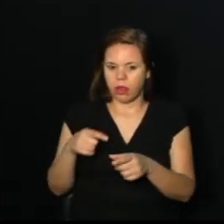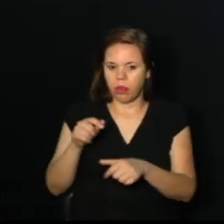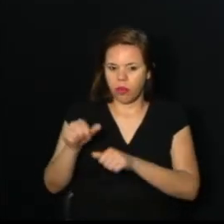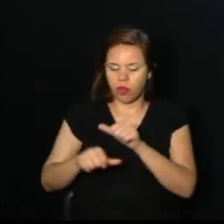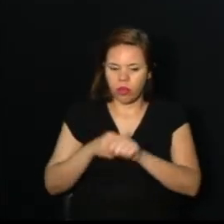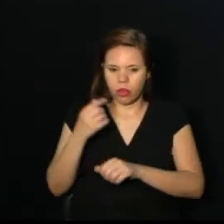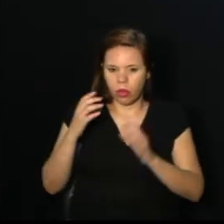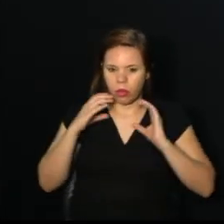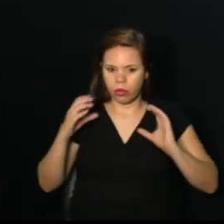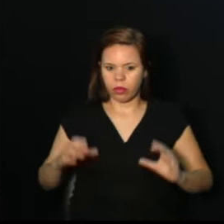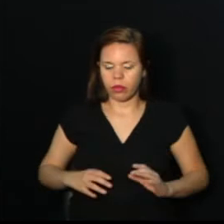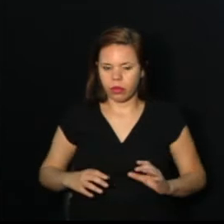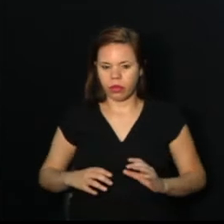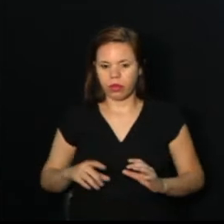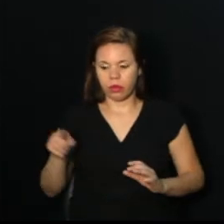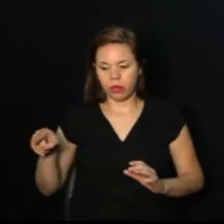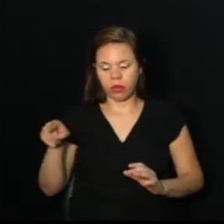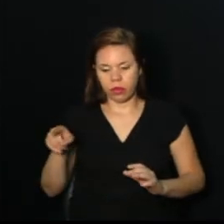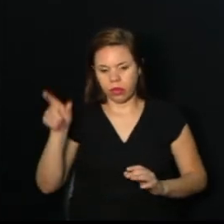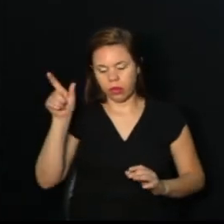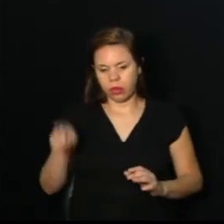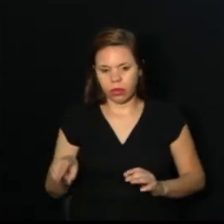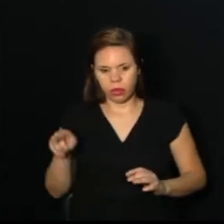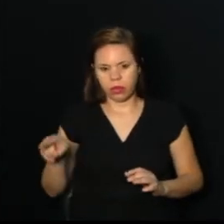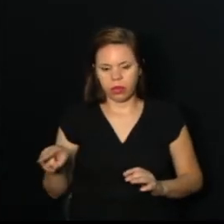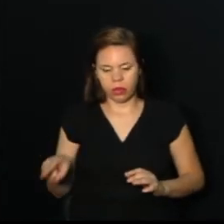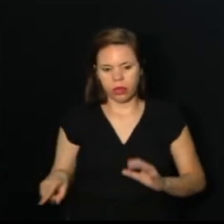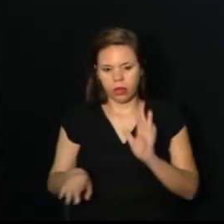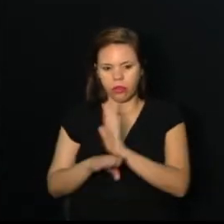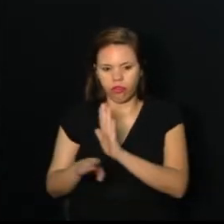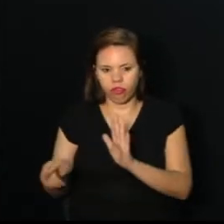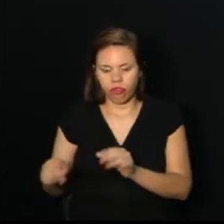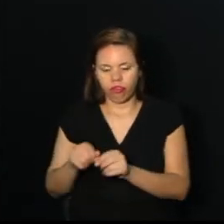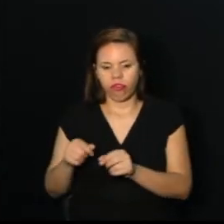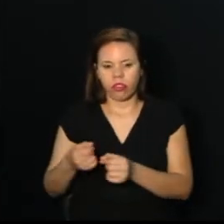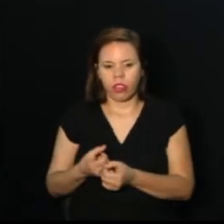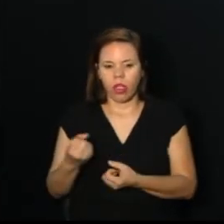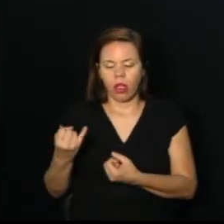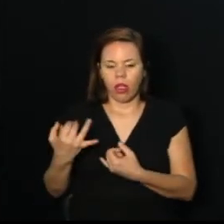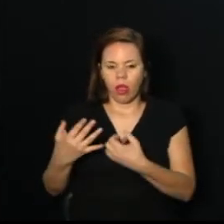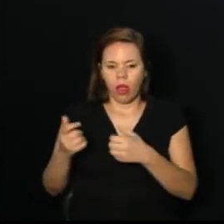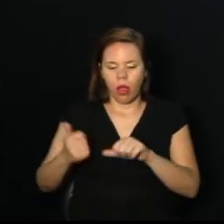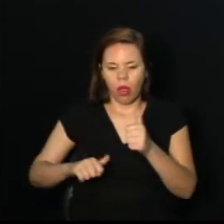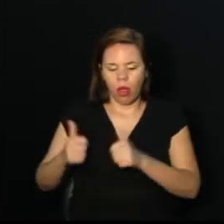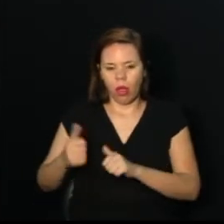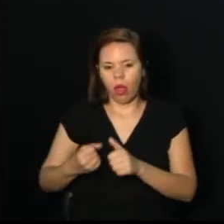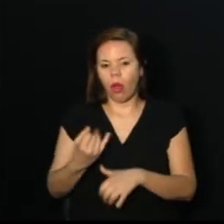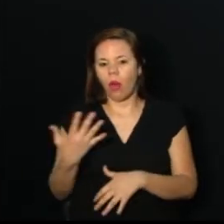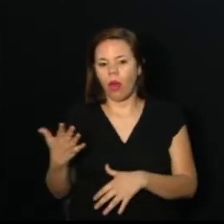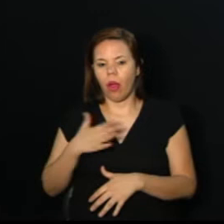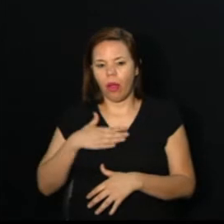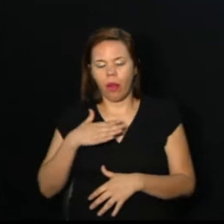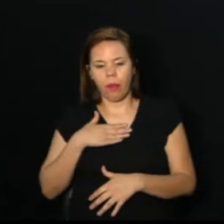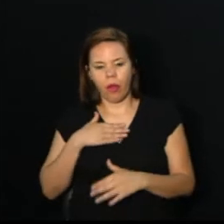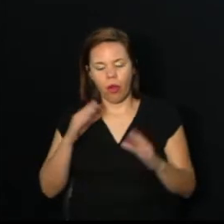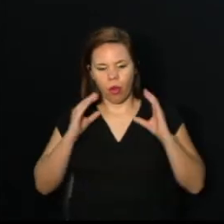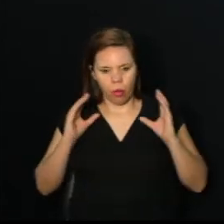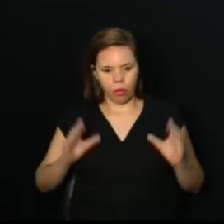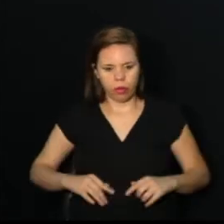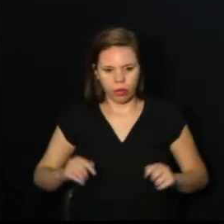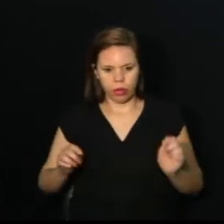o comportamento dessa pessoa e preciso medir o quanto o meu